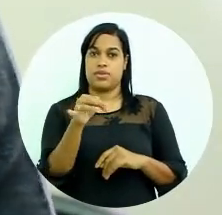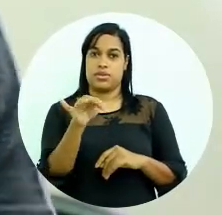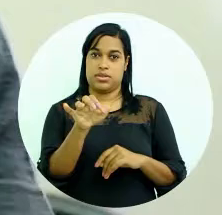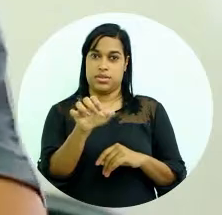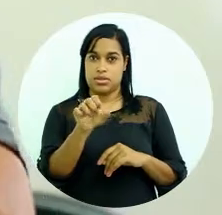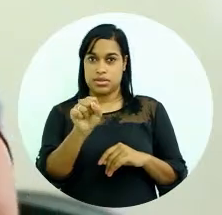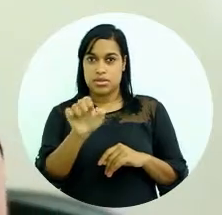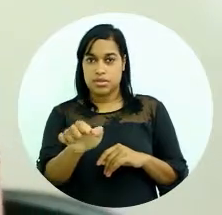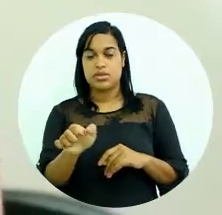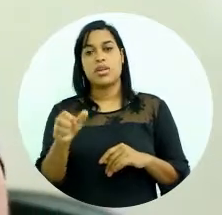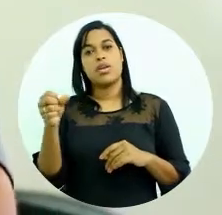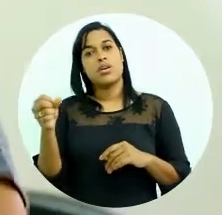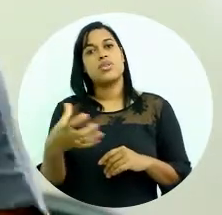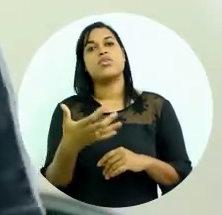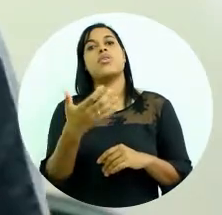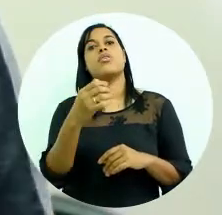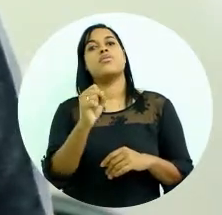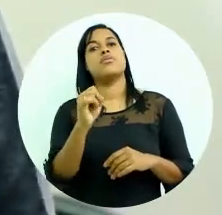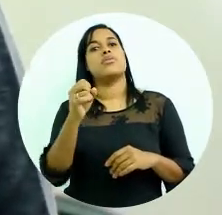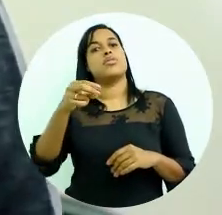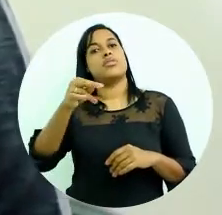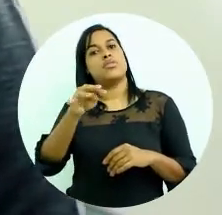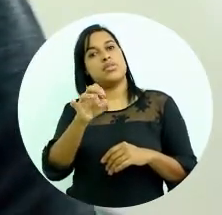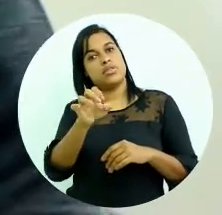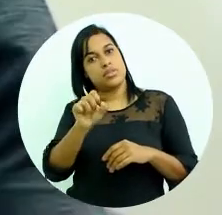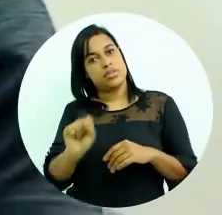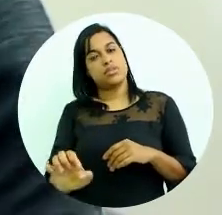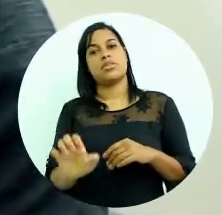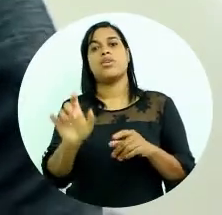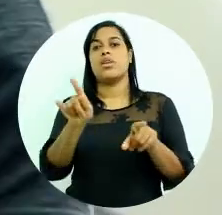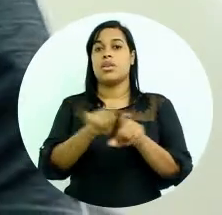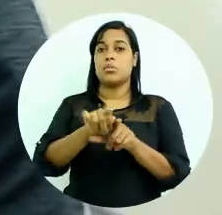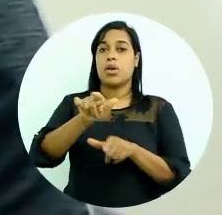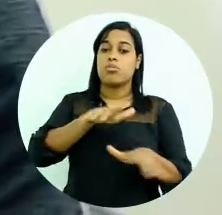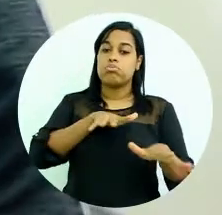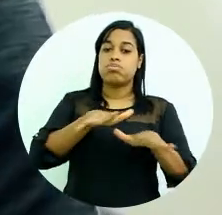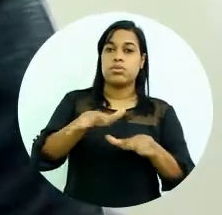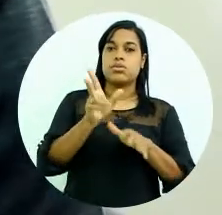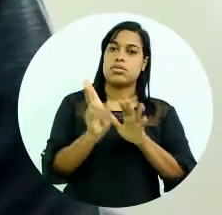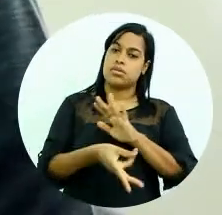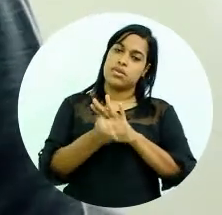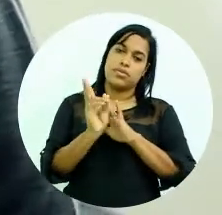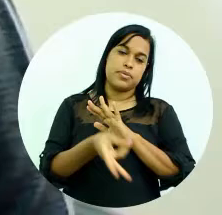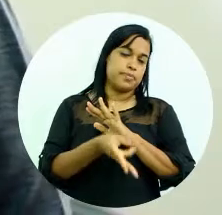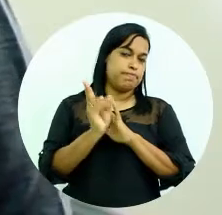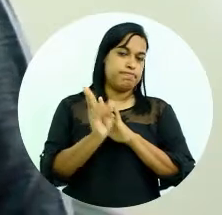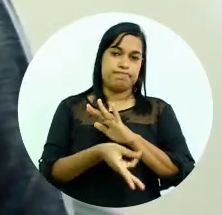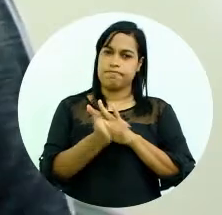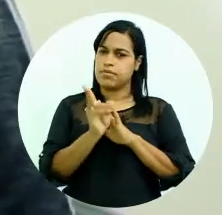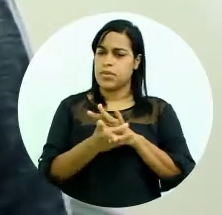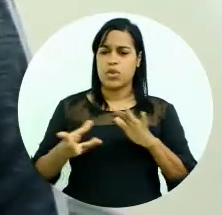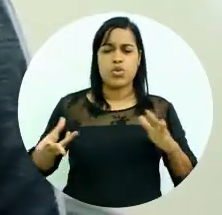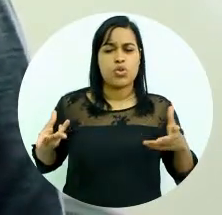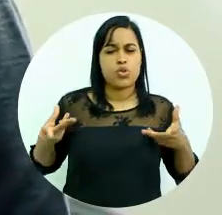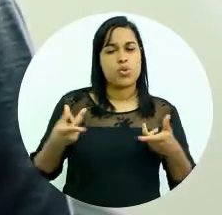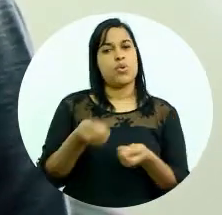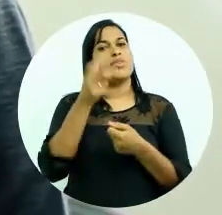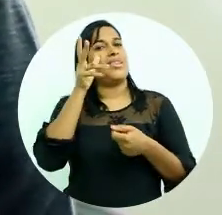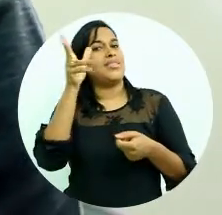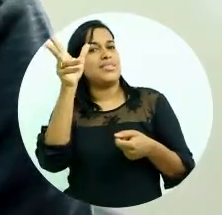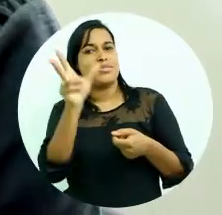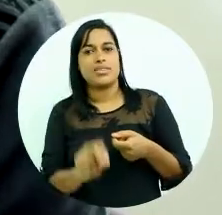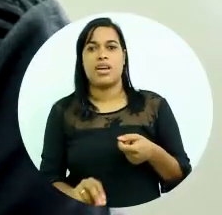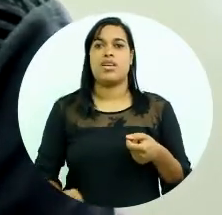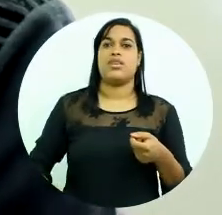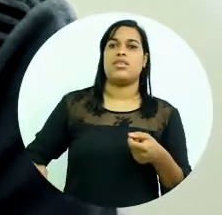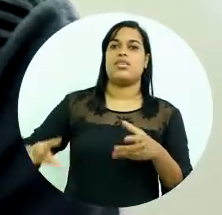antítese e, consequentemente, surgirá uma nova síntese e, assim, um movimento constante de tudo, de todas